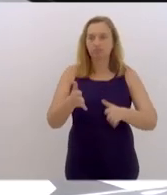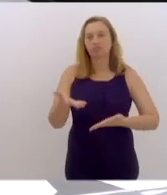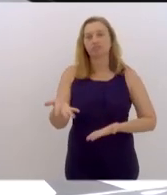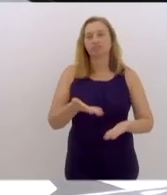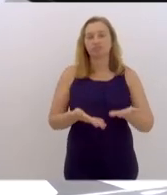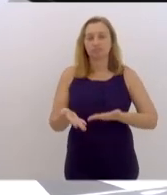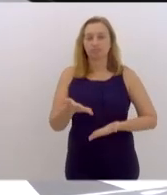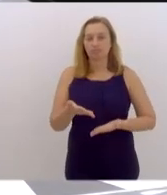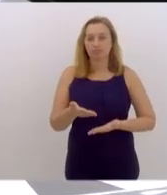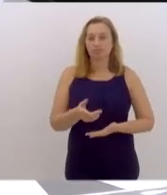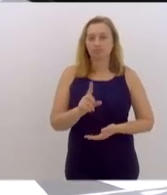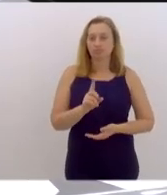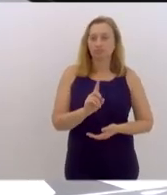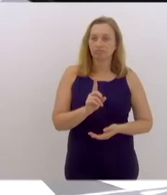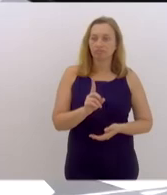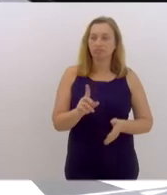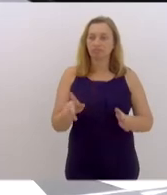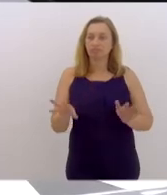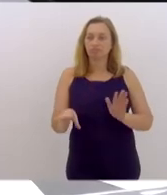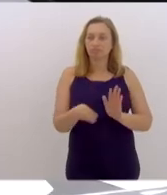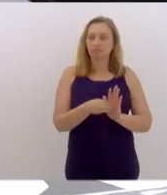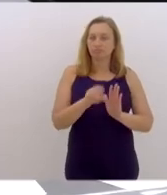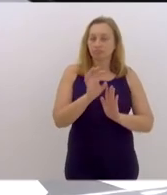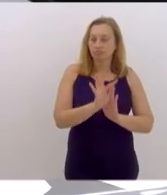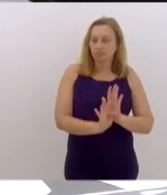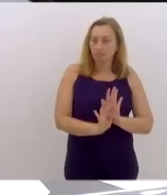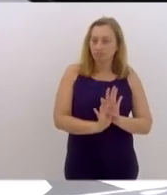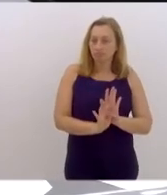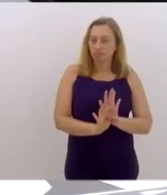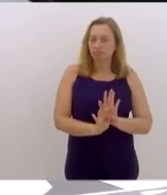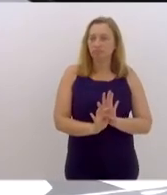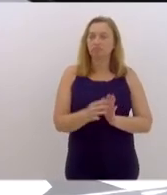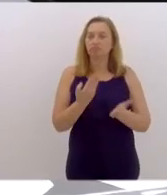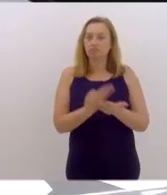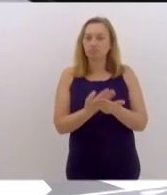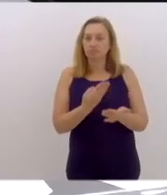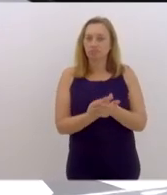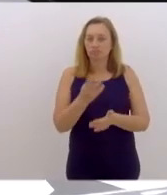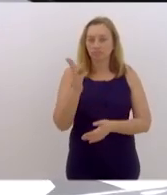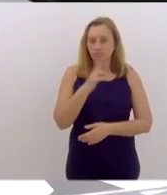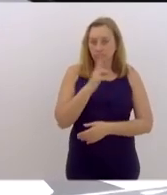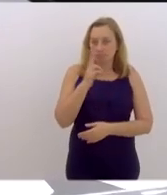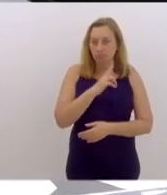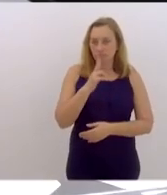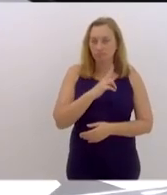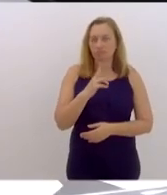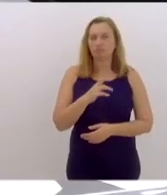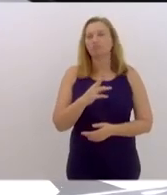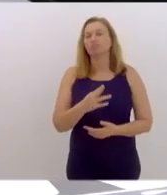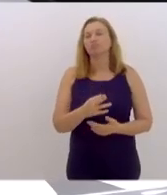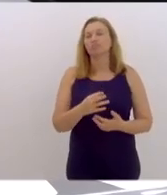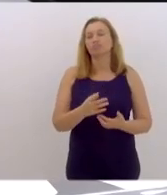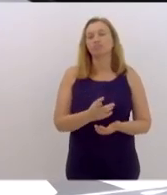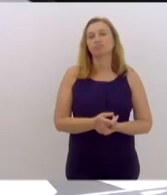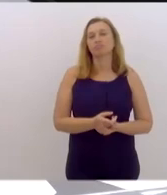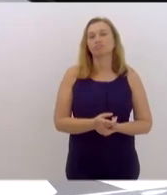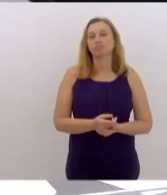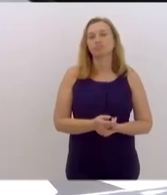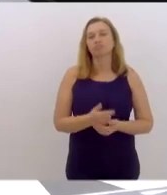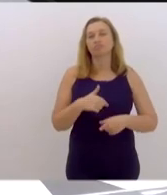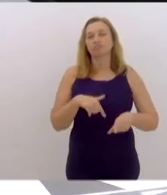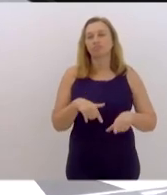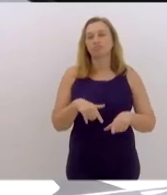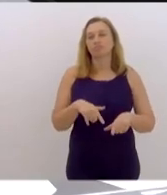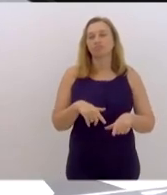participações e não está no texto para além do estudo urgente de viabilidade sobre a reestatização do